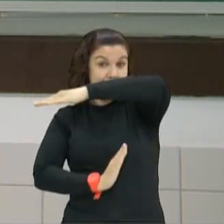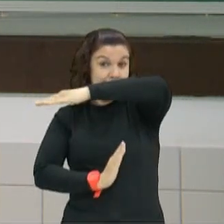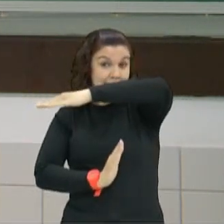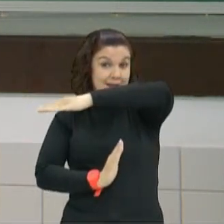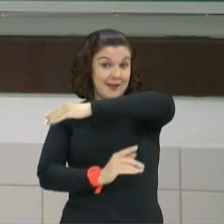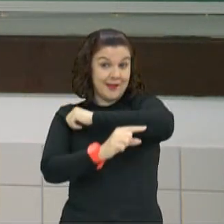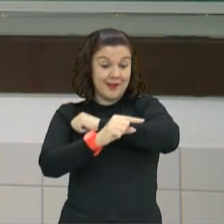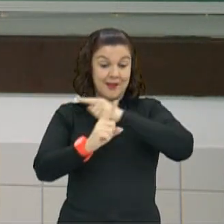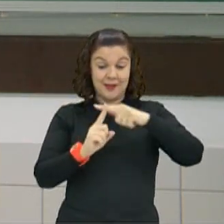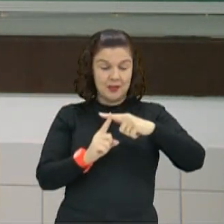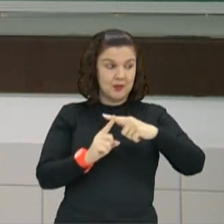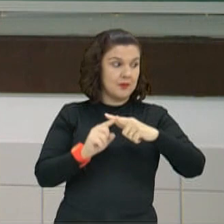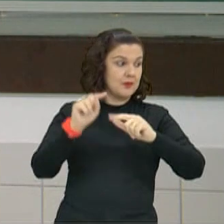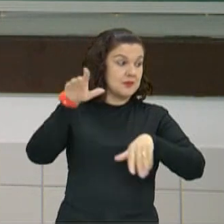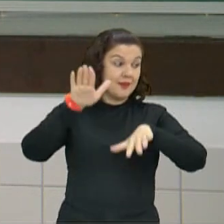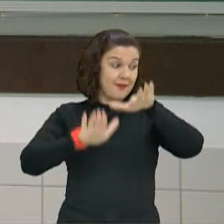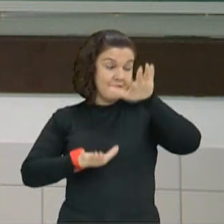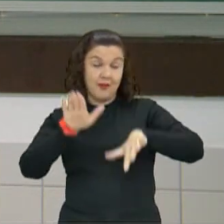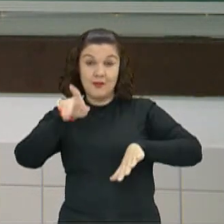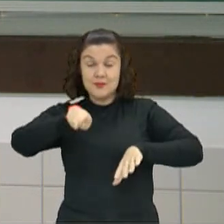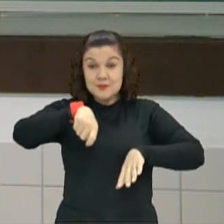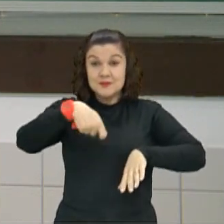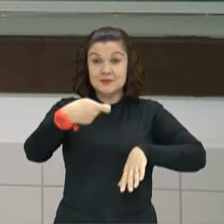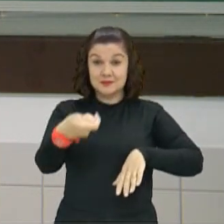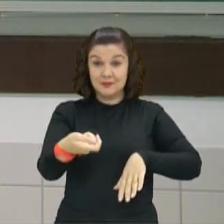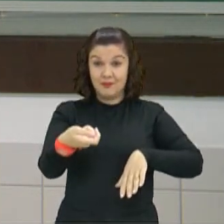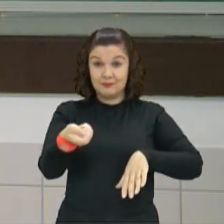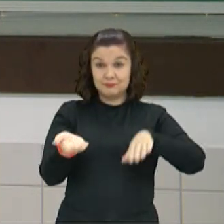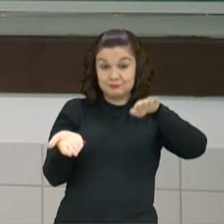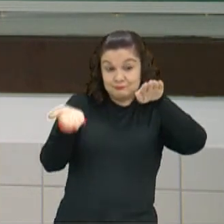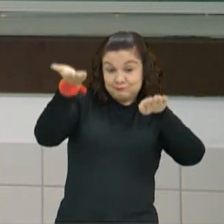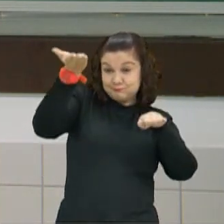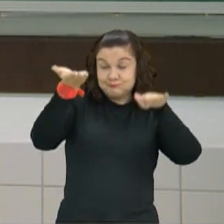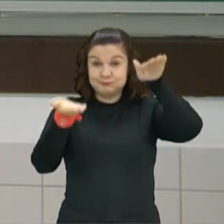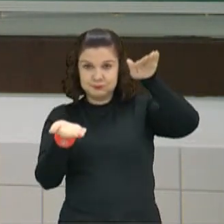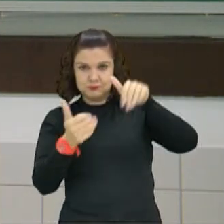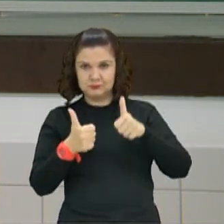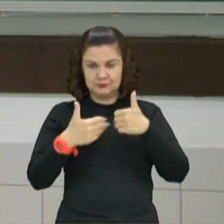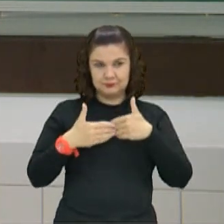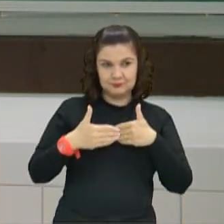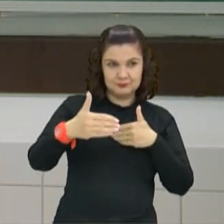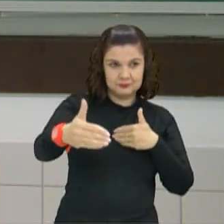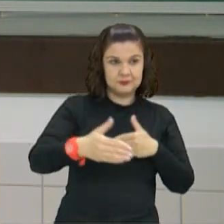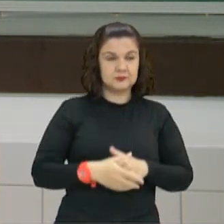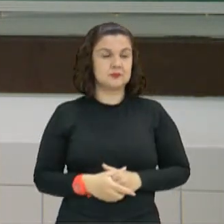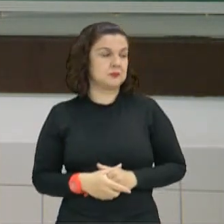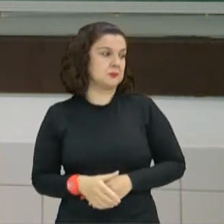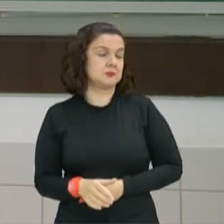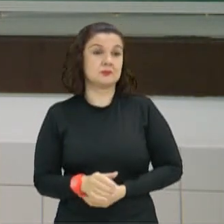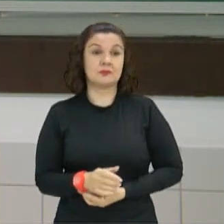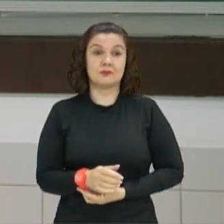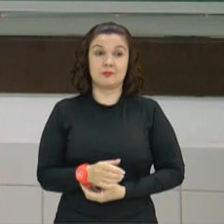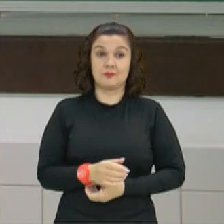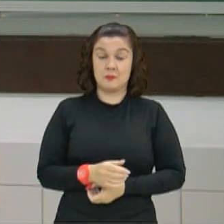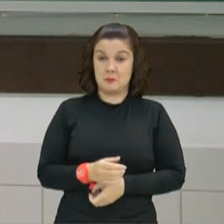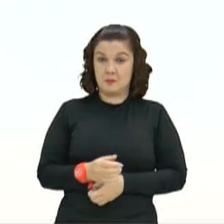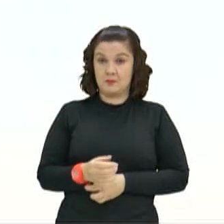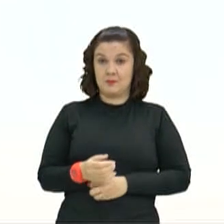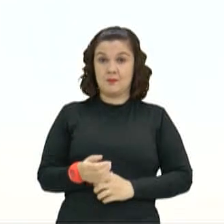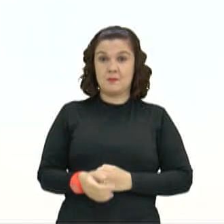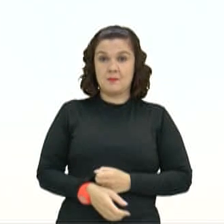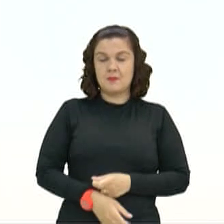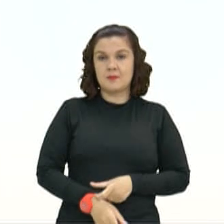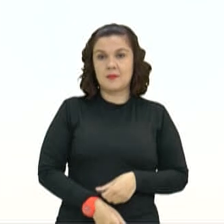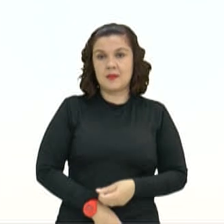ele vai variar conforme o símbolo. Tá bom? Tranquilo? Então vamos continuar. Ó, outra coisa, ó, enquanto uma equação expressa